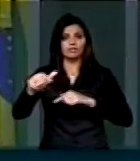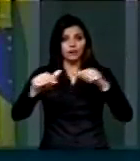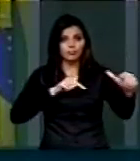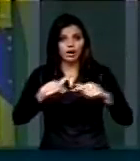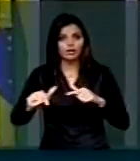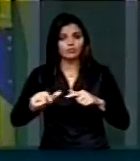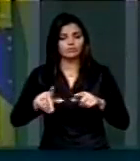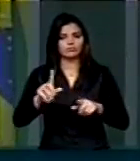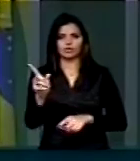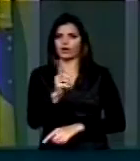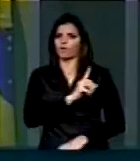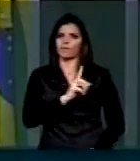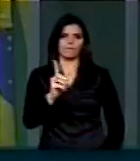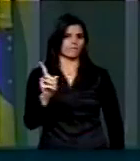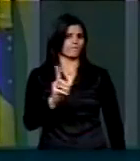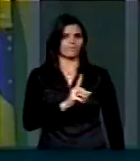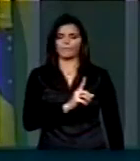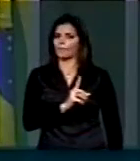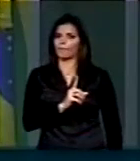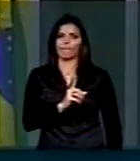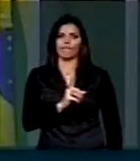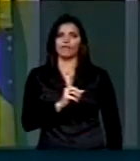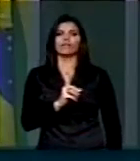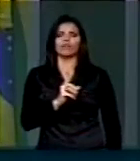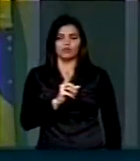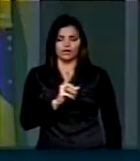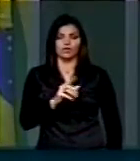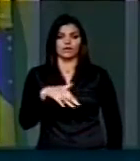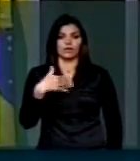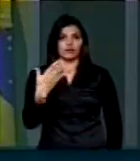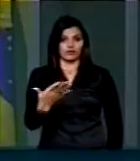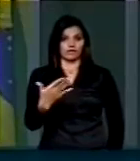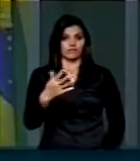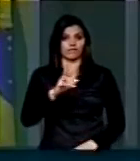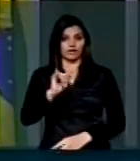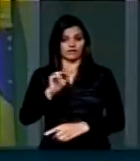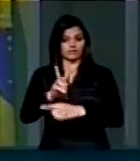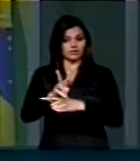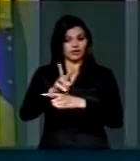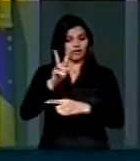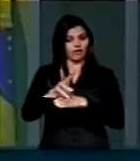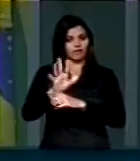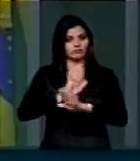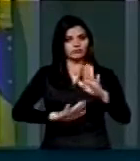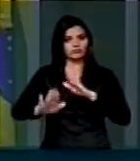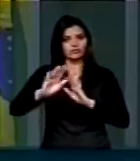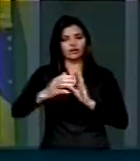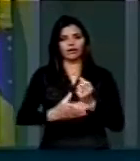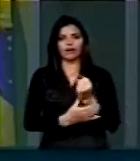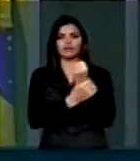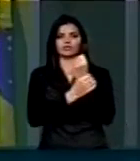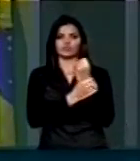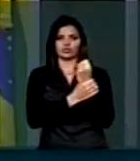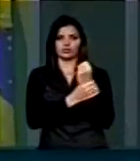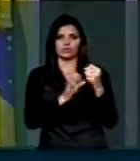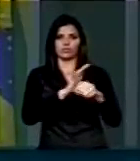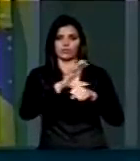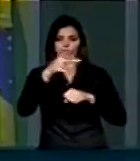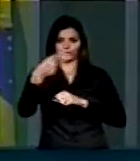de forma alguma, trata-se, isto sim, de zelar pelas garantias constitucionais do Poder